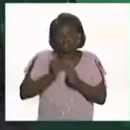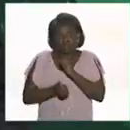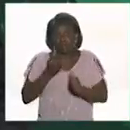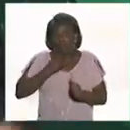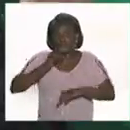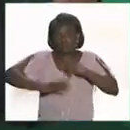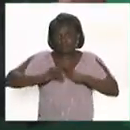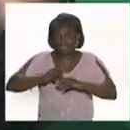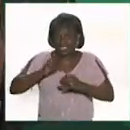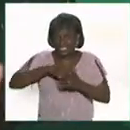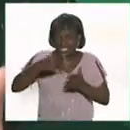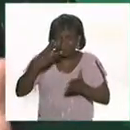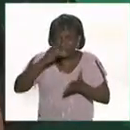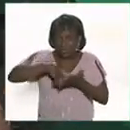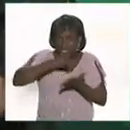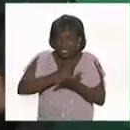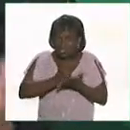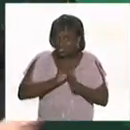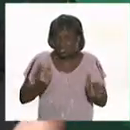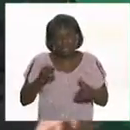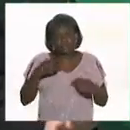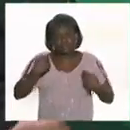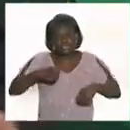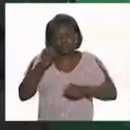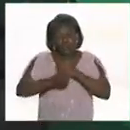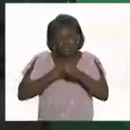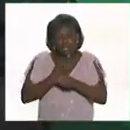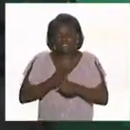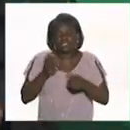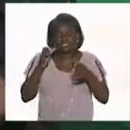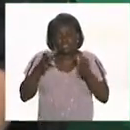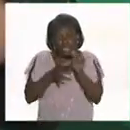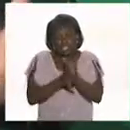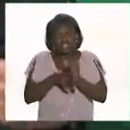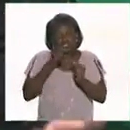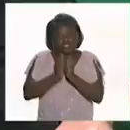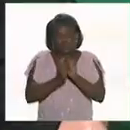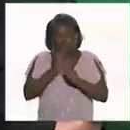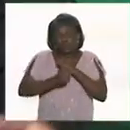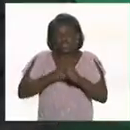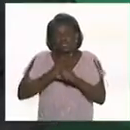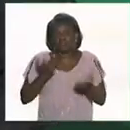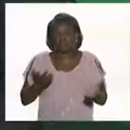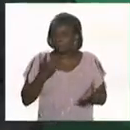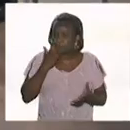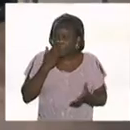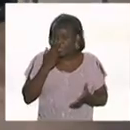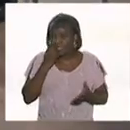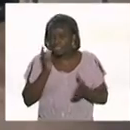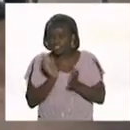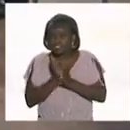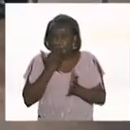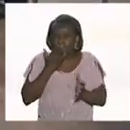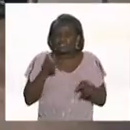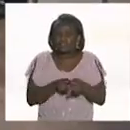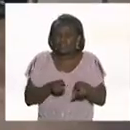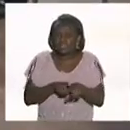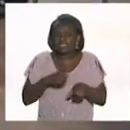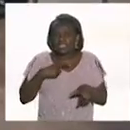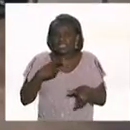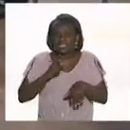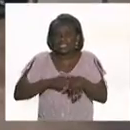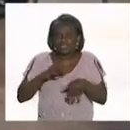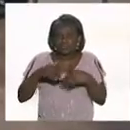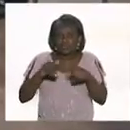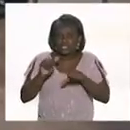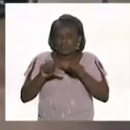jogador. Né? Contrato de 3 meses não dá, você precisa de contrato o ano inteiro, precisa da garantia do futebol o ano inteiro. Eu tenho uma impressão que os clubes também eles estão passando